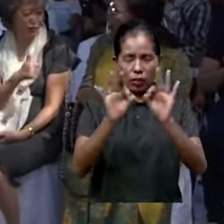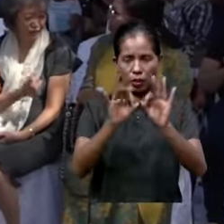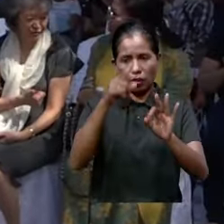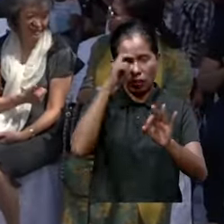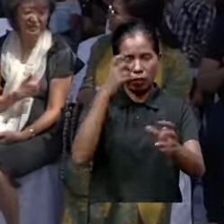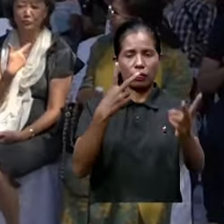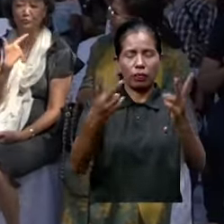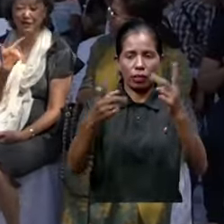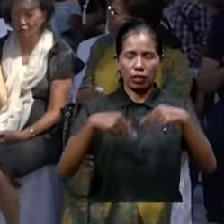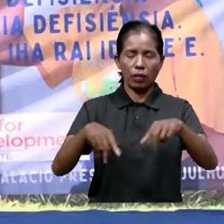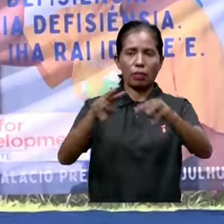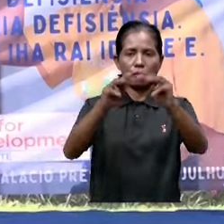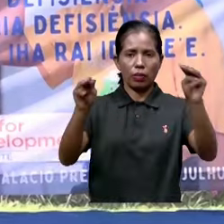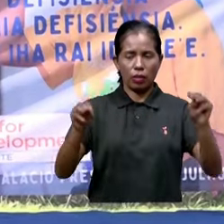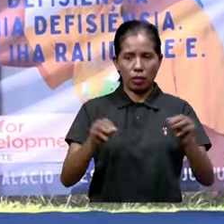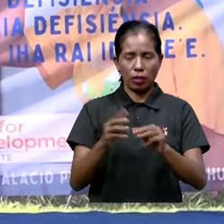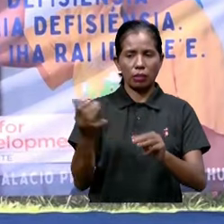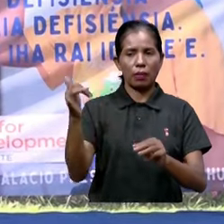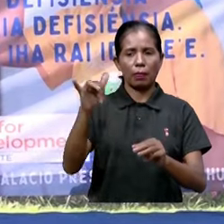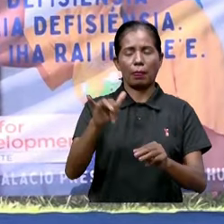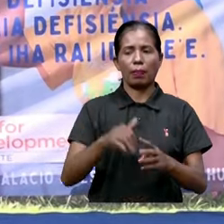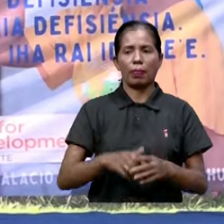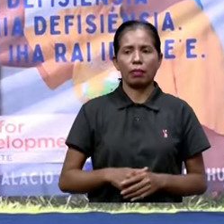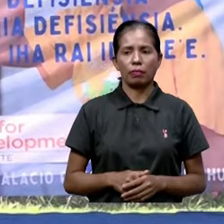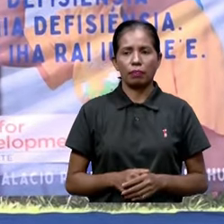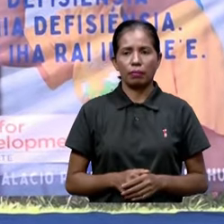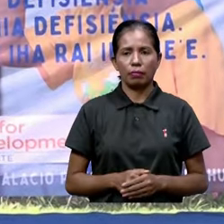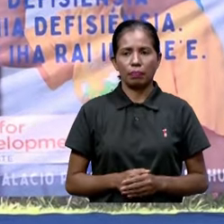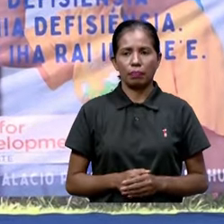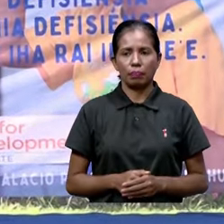viazem ba município Dilma Suzete, Mateus Romário, GMN.